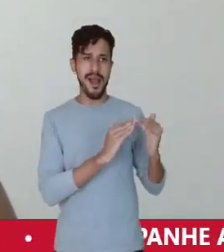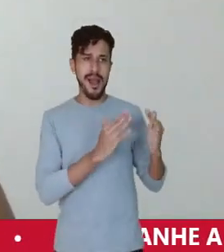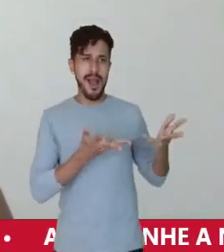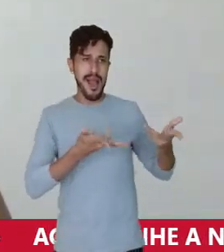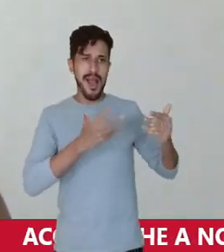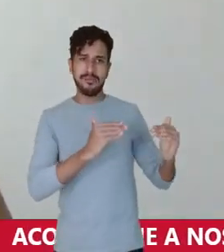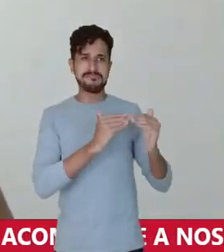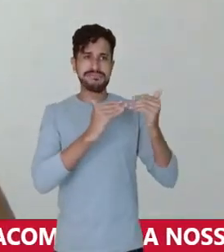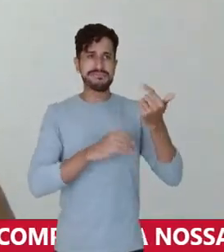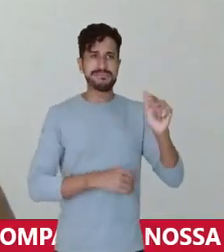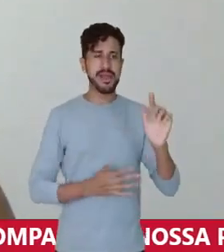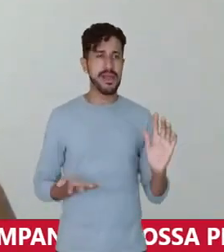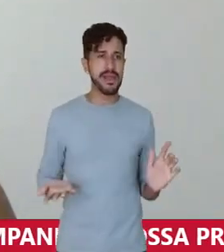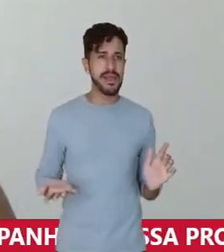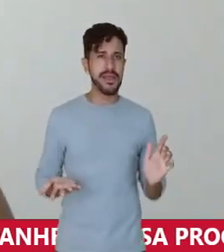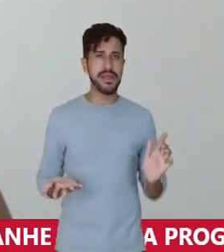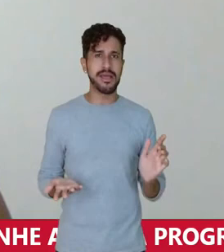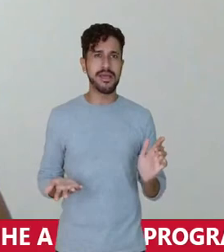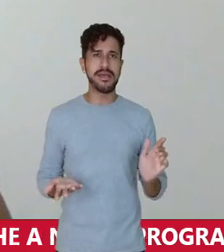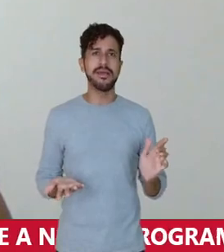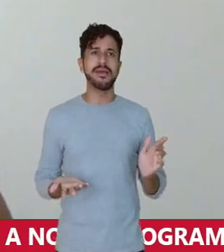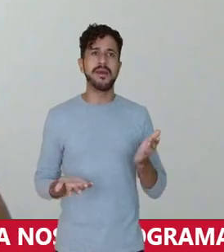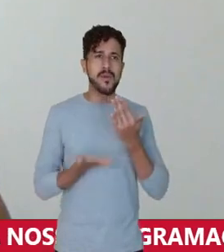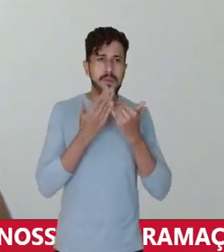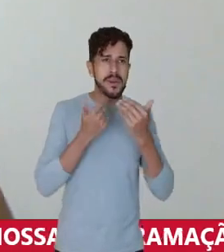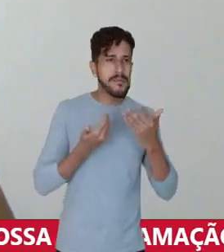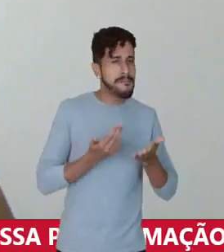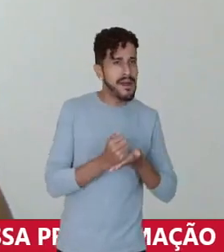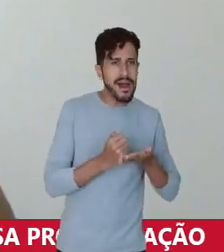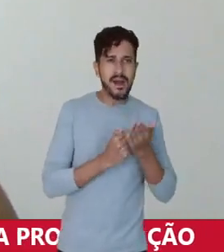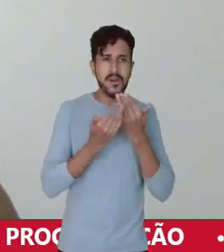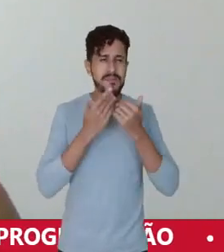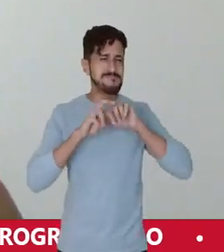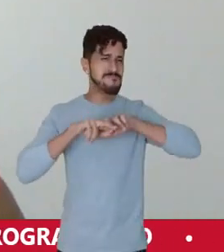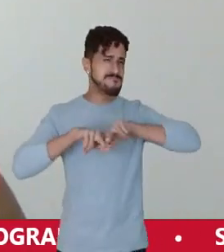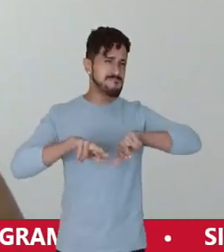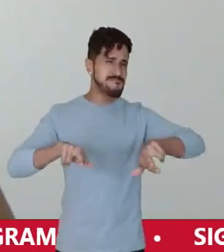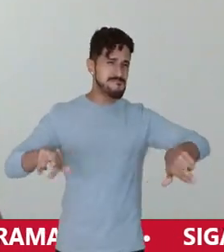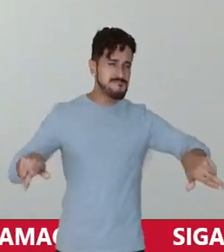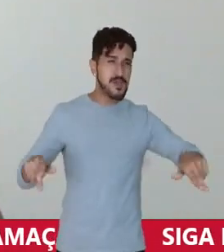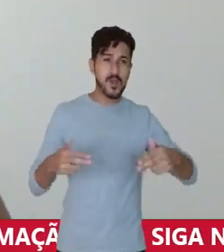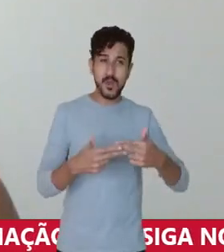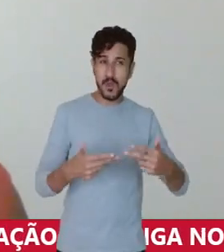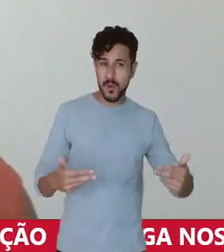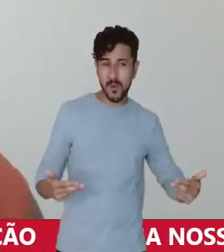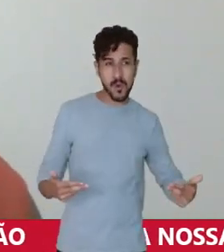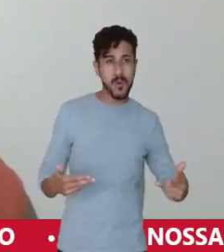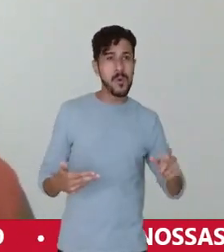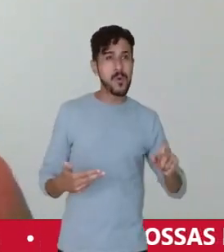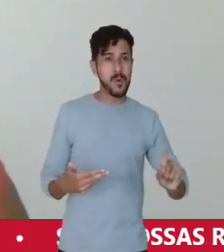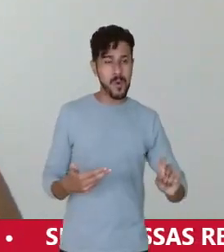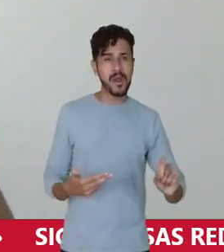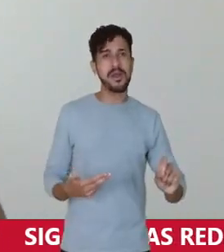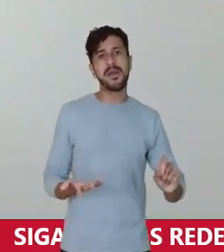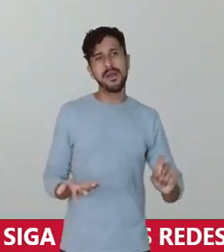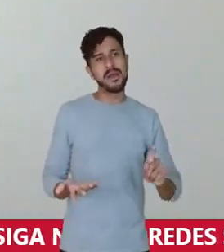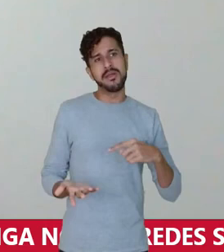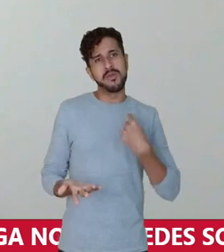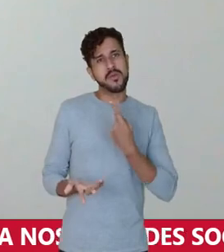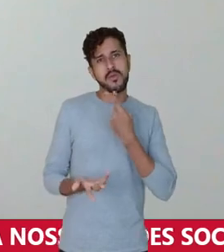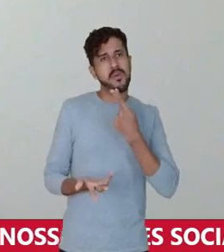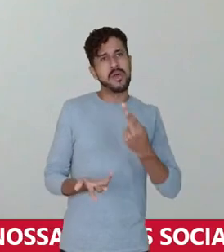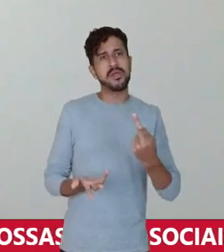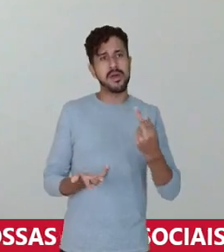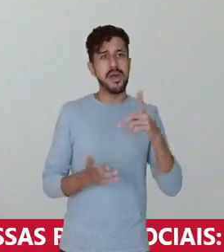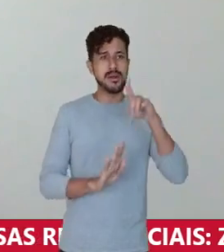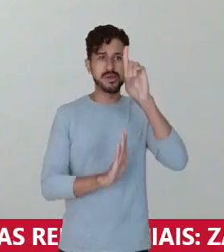de qualidade, saneamento básico, alimentação, entre outros aspectos, que é aquilo que nós chamamos